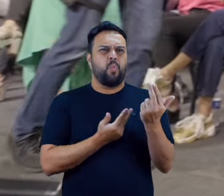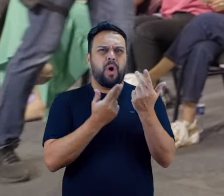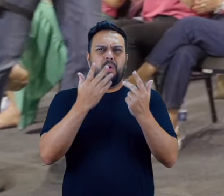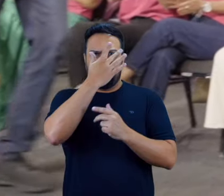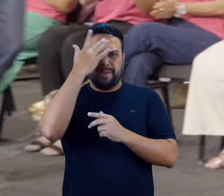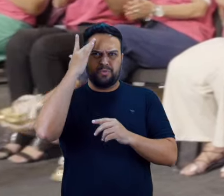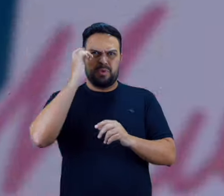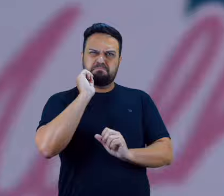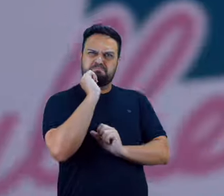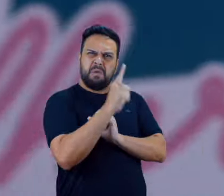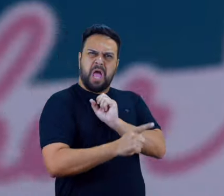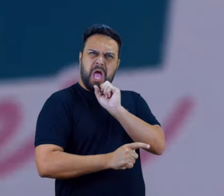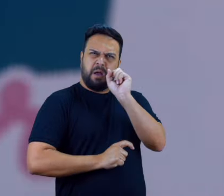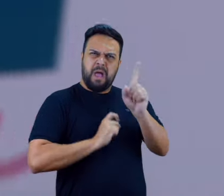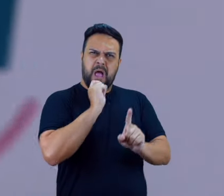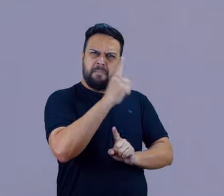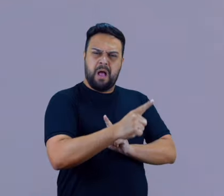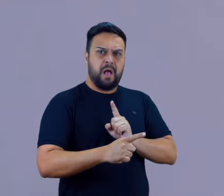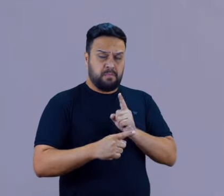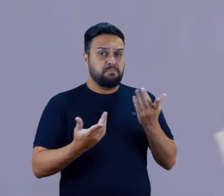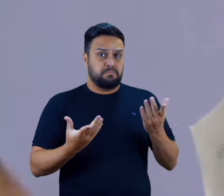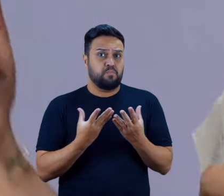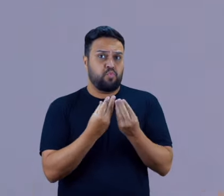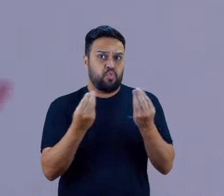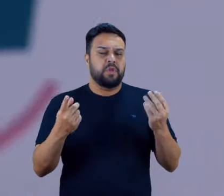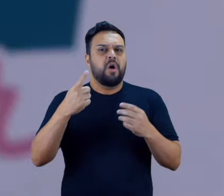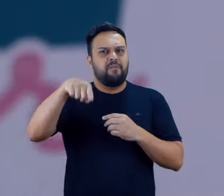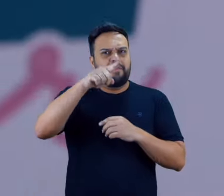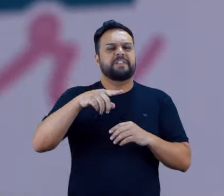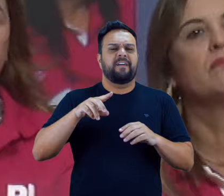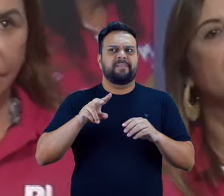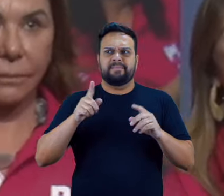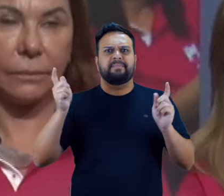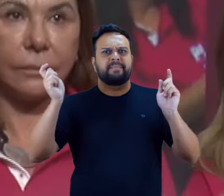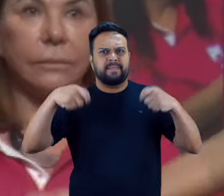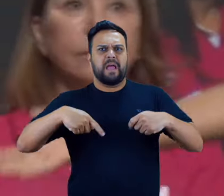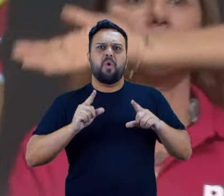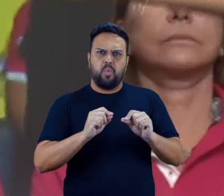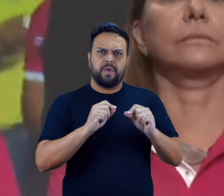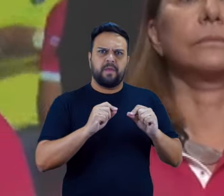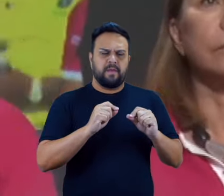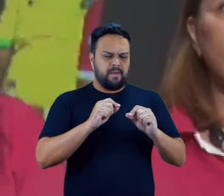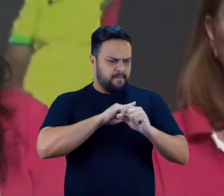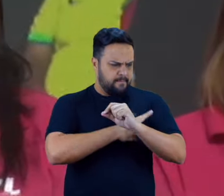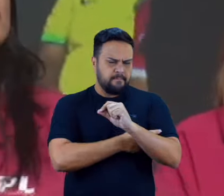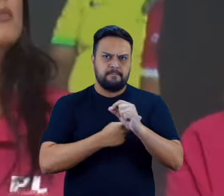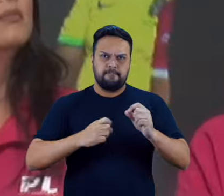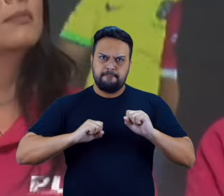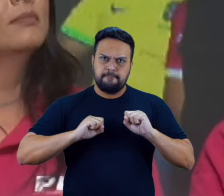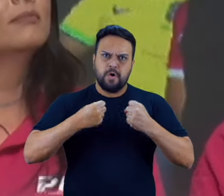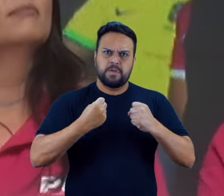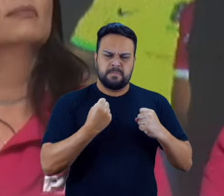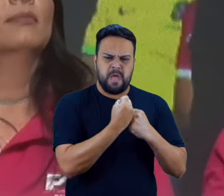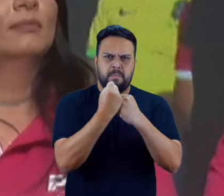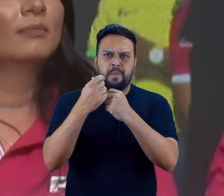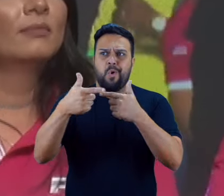as pedradas, porque serão muitas, aí vocês vão construir um caminho para que outras mulheres de bem possam